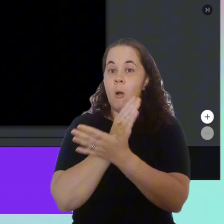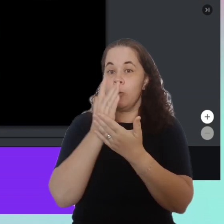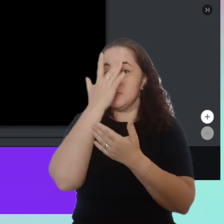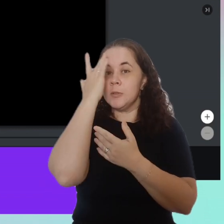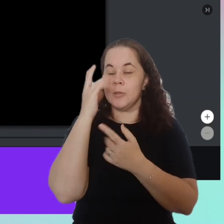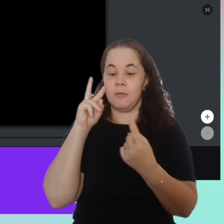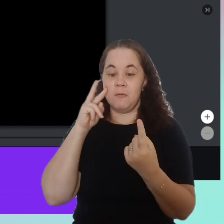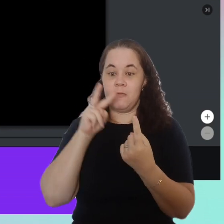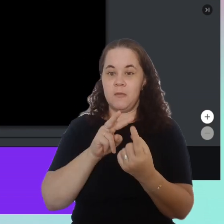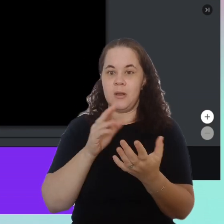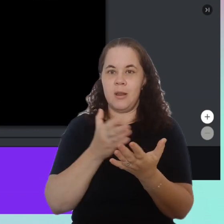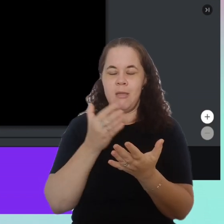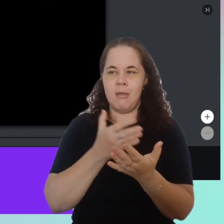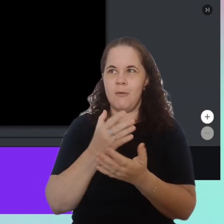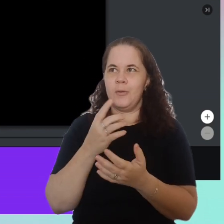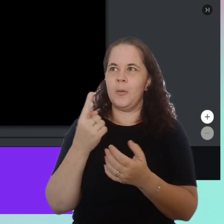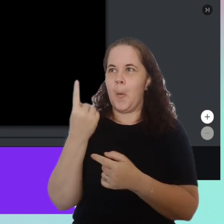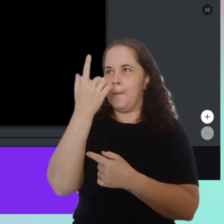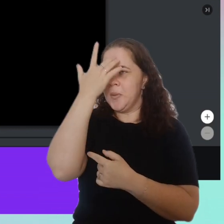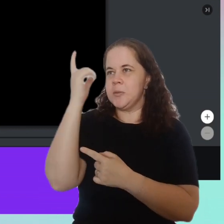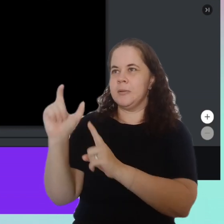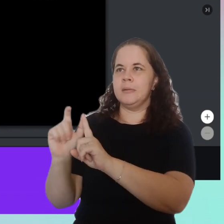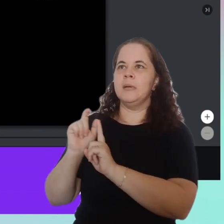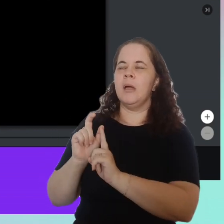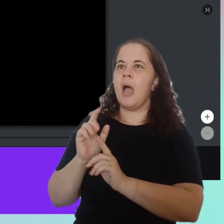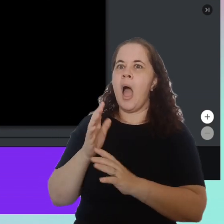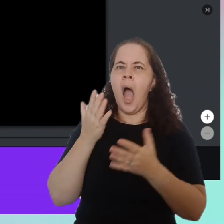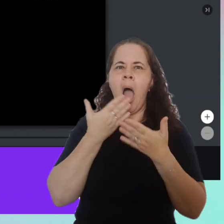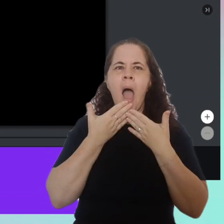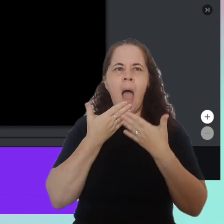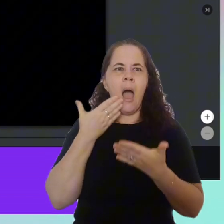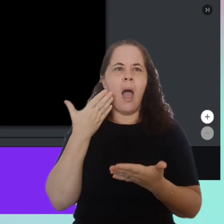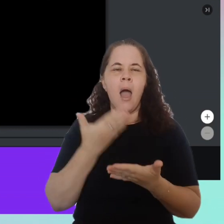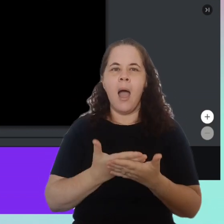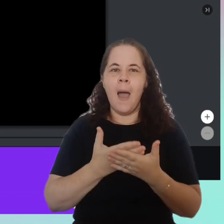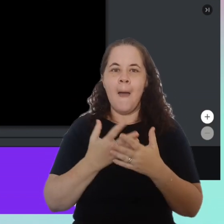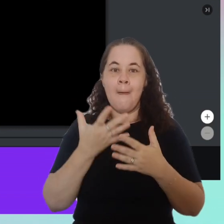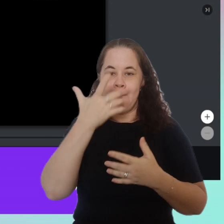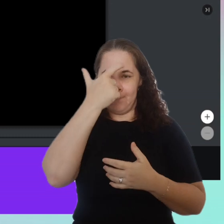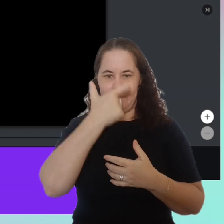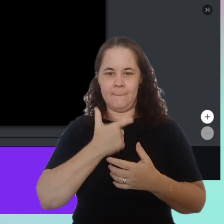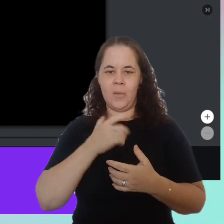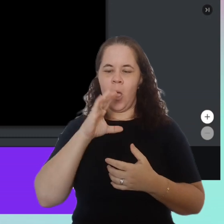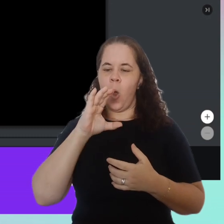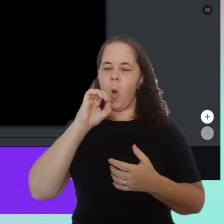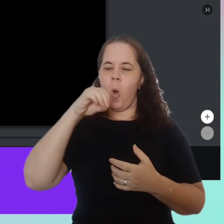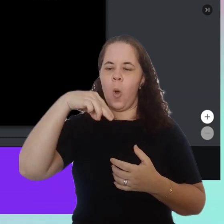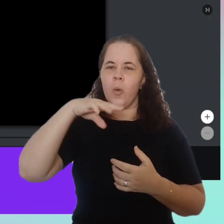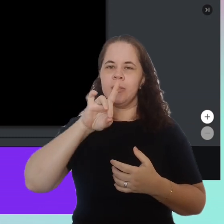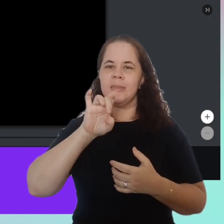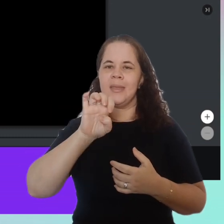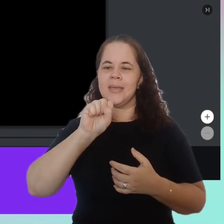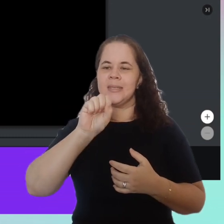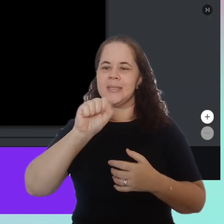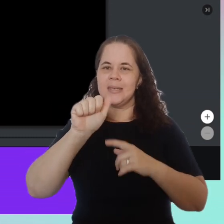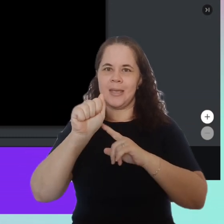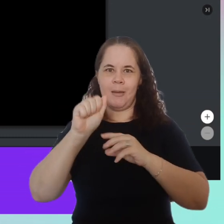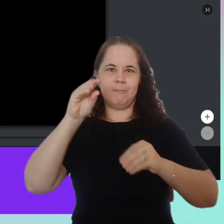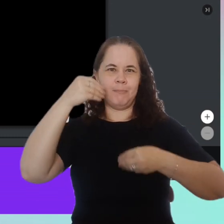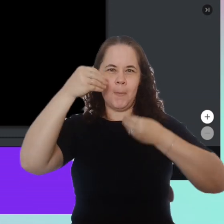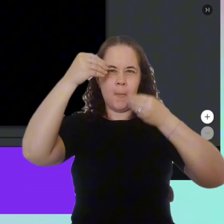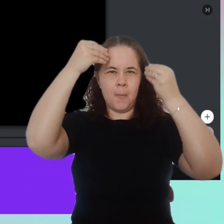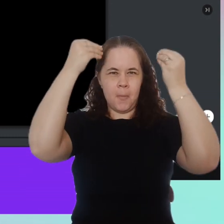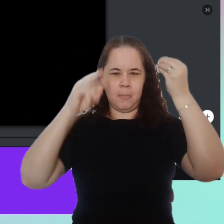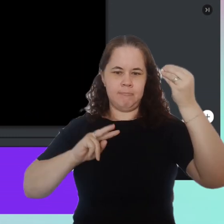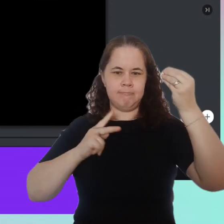livro, Graco, teve uma pessoa que me falou assim: Nossa, eu nunca vi a Condessa sem ser Condessa. Aí eu disse, ah, legal